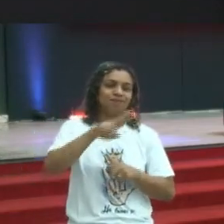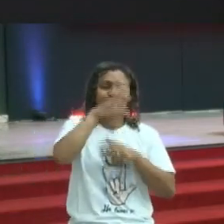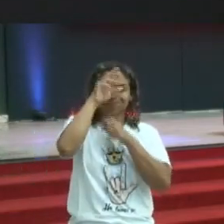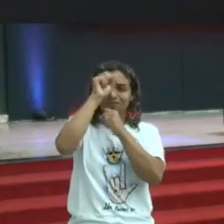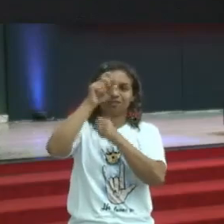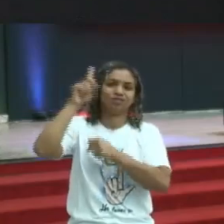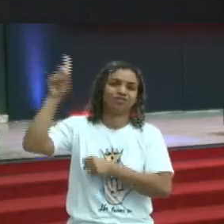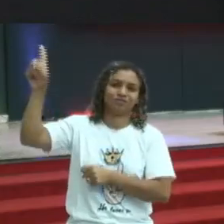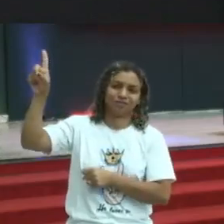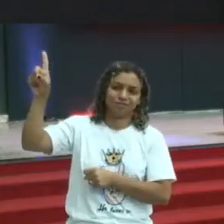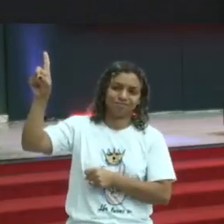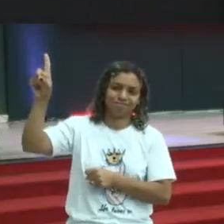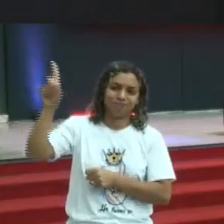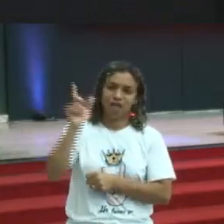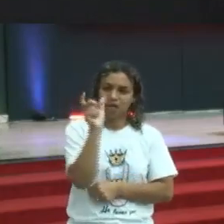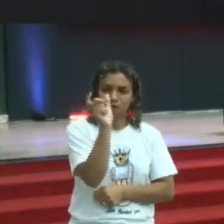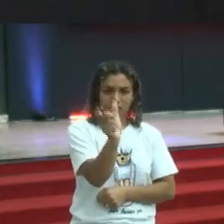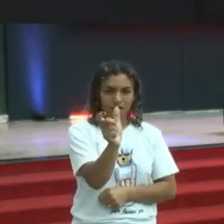A palavra poder